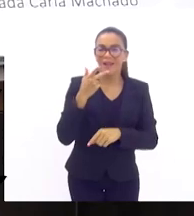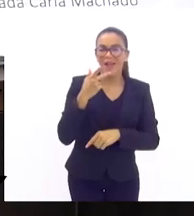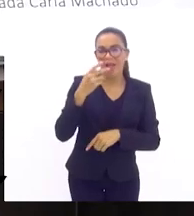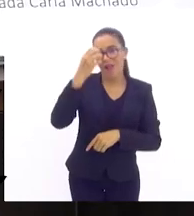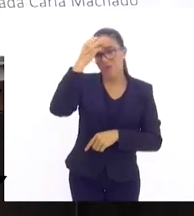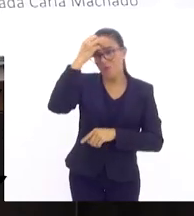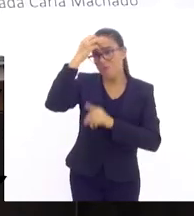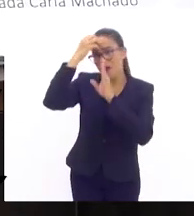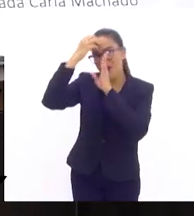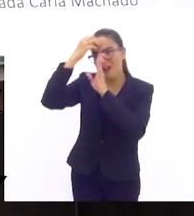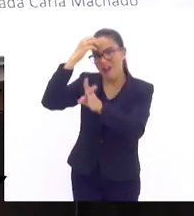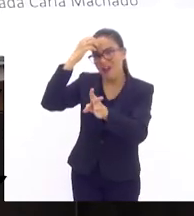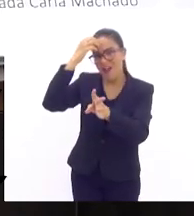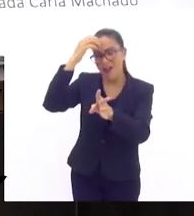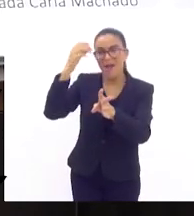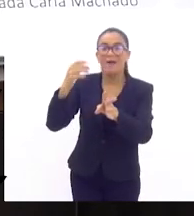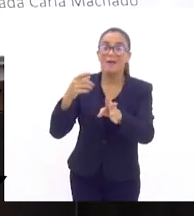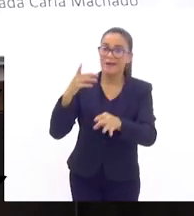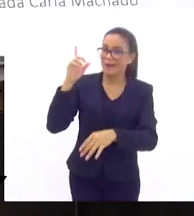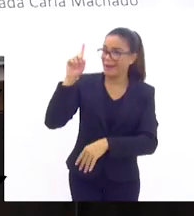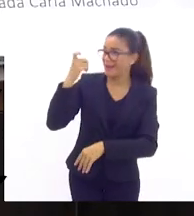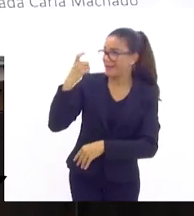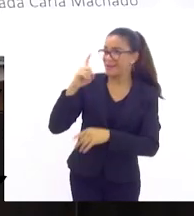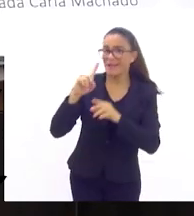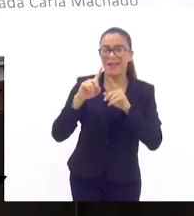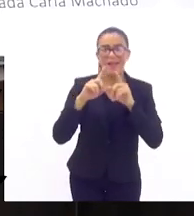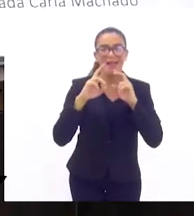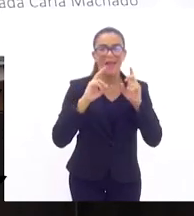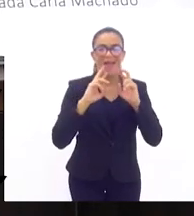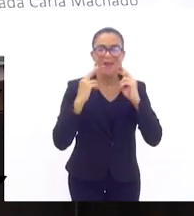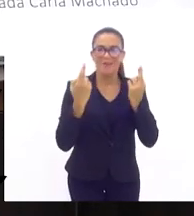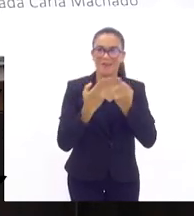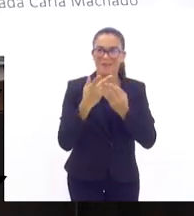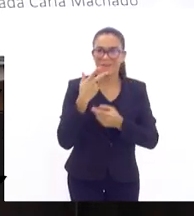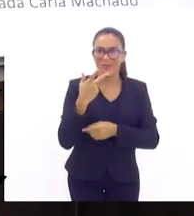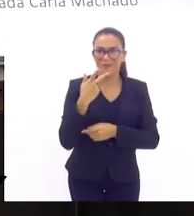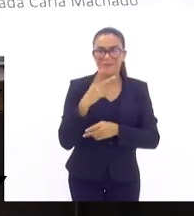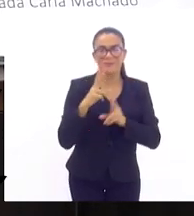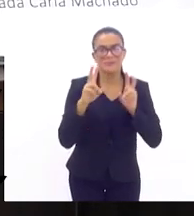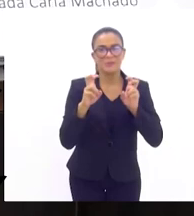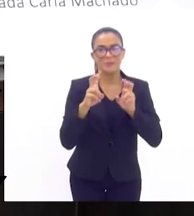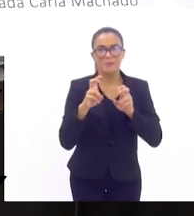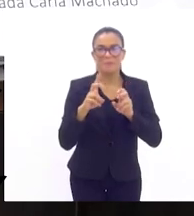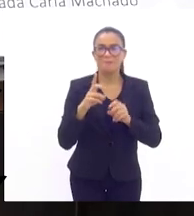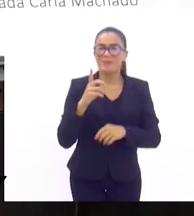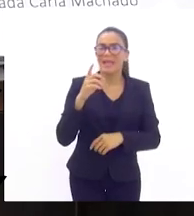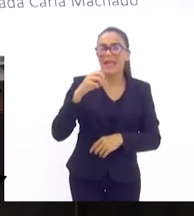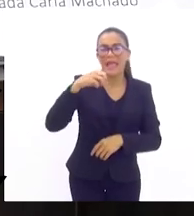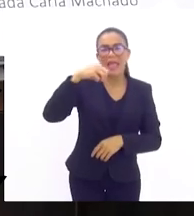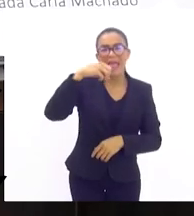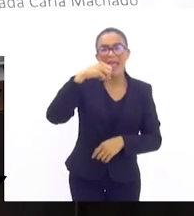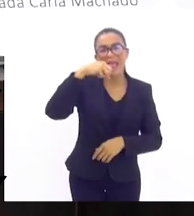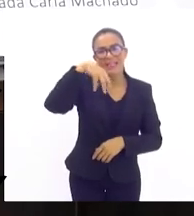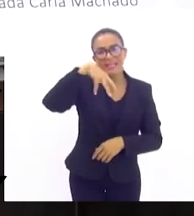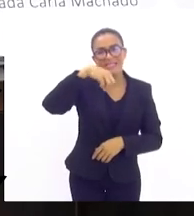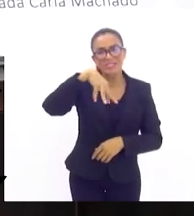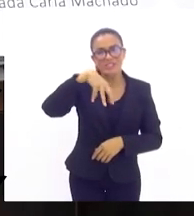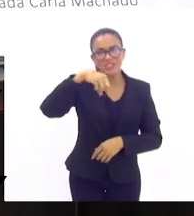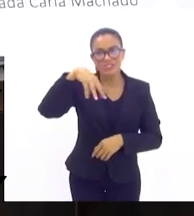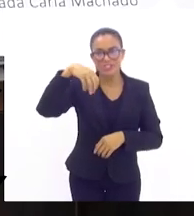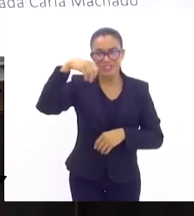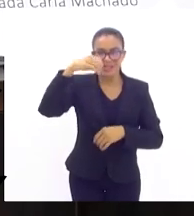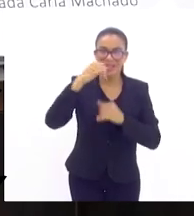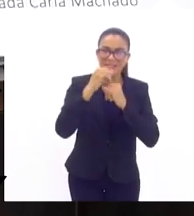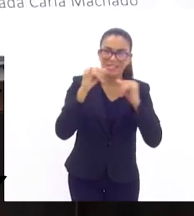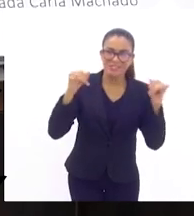é de um. Na outra reunião que eu participei, muito se falou da questão da queda da energia, que prejudicava